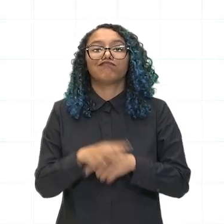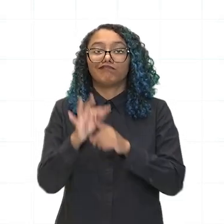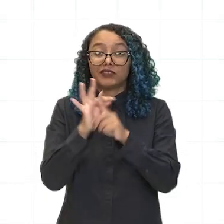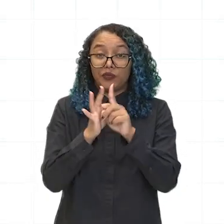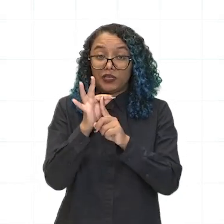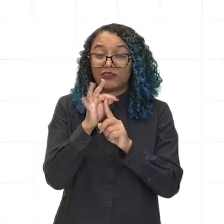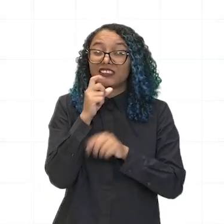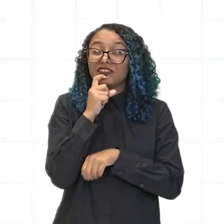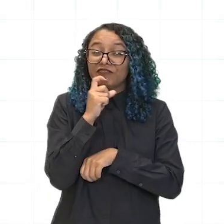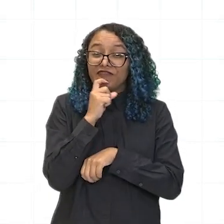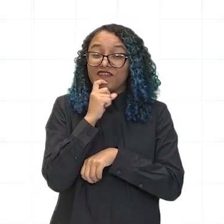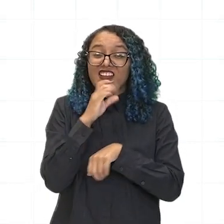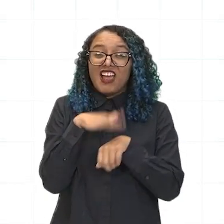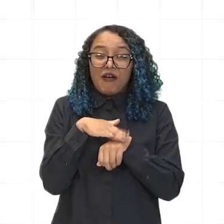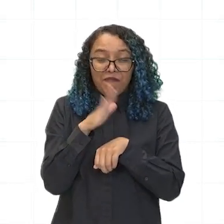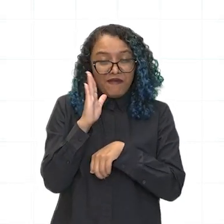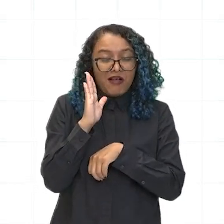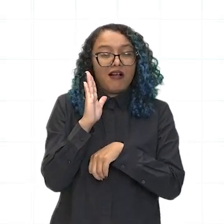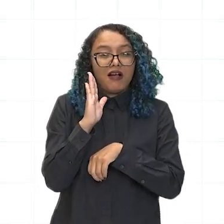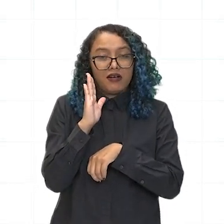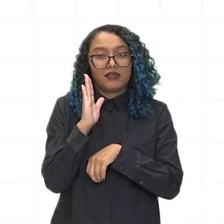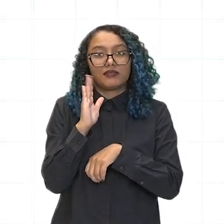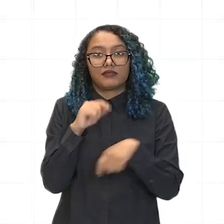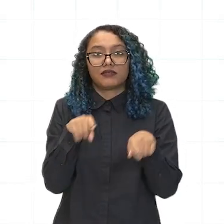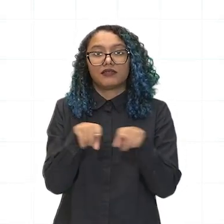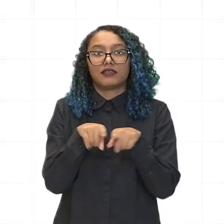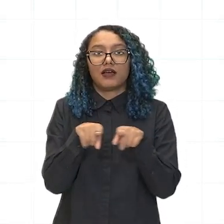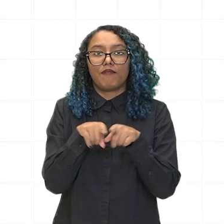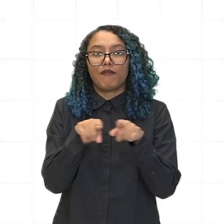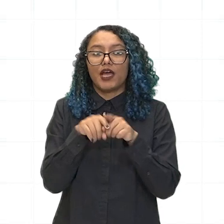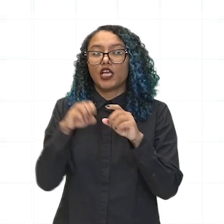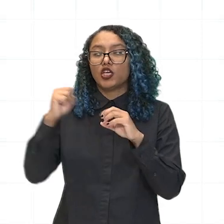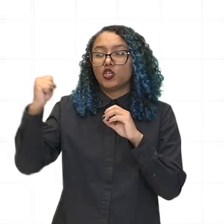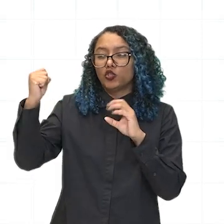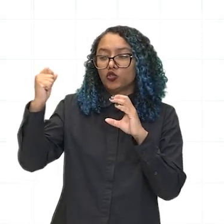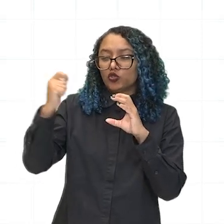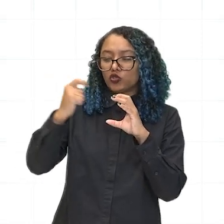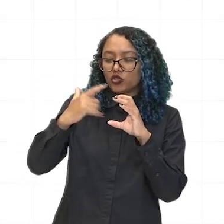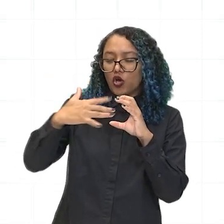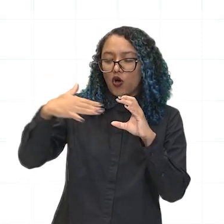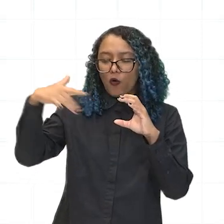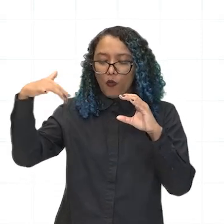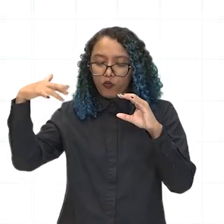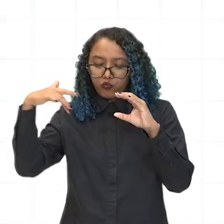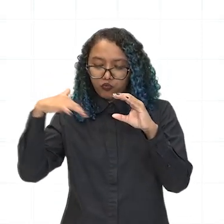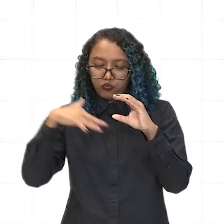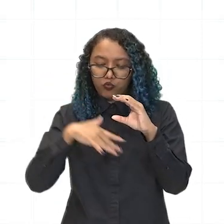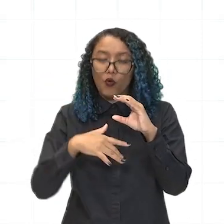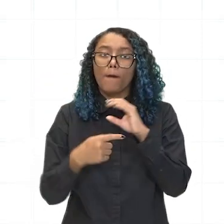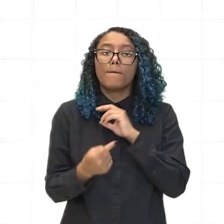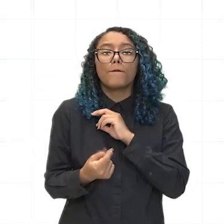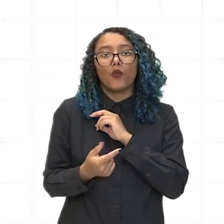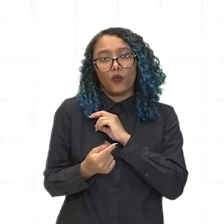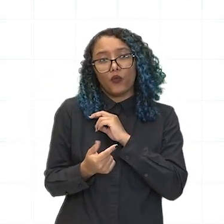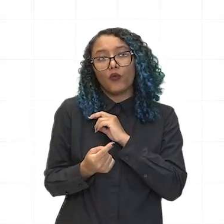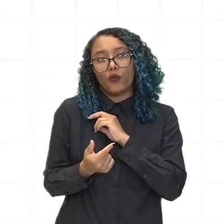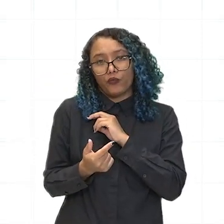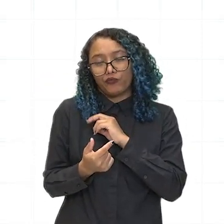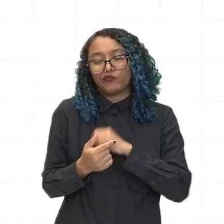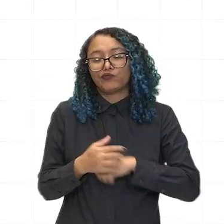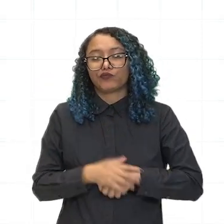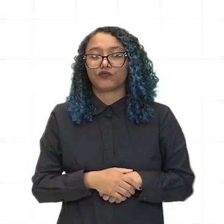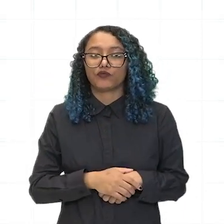menores temperaturas e menor incidência de raios solares. Então, nós temos aí